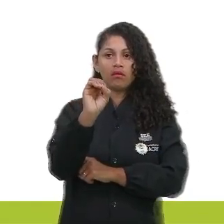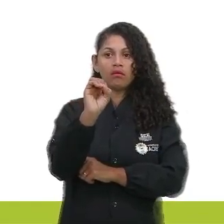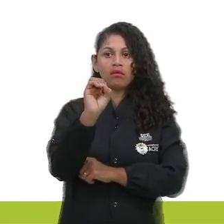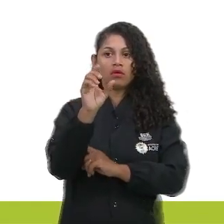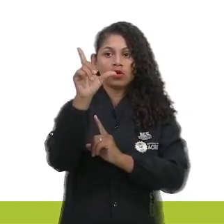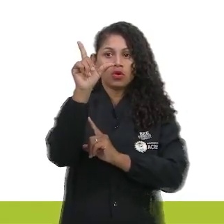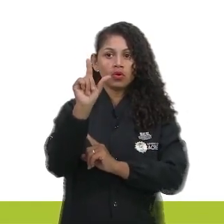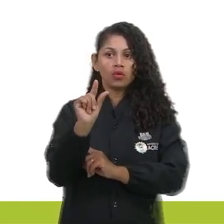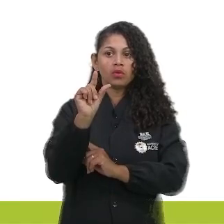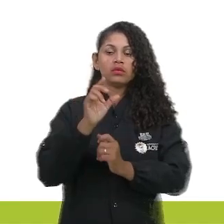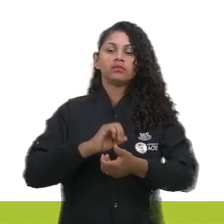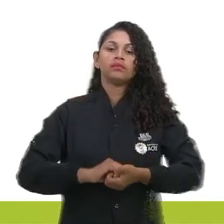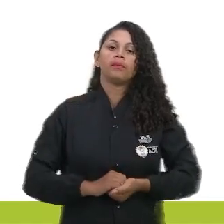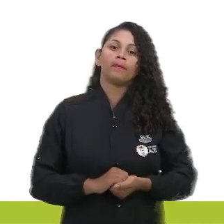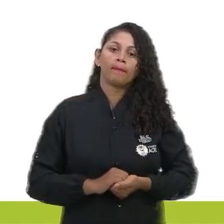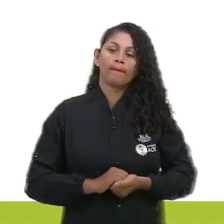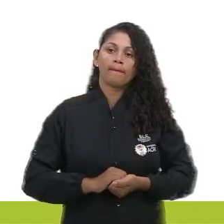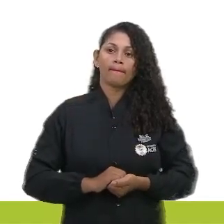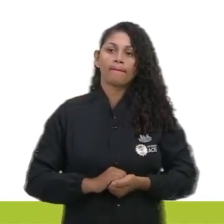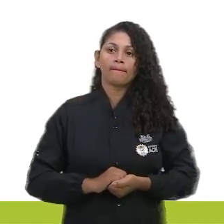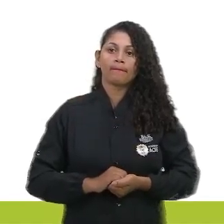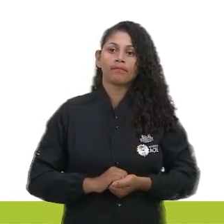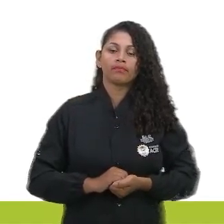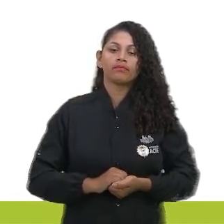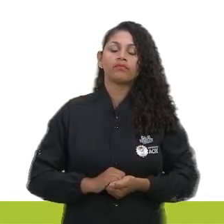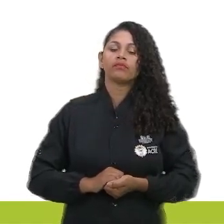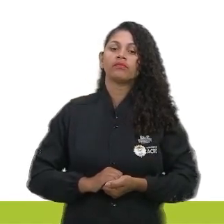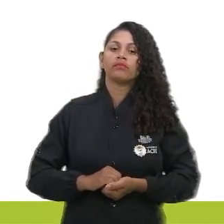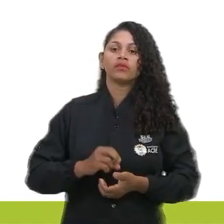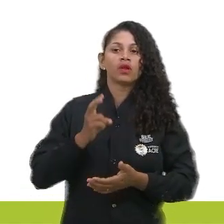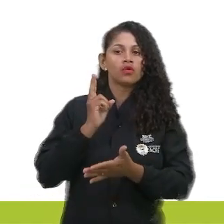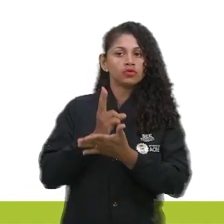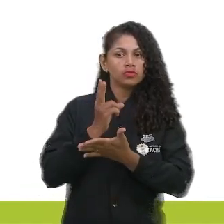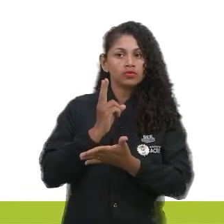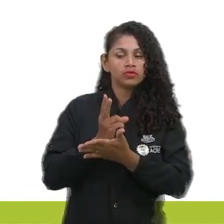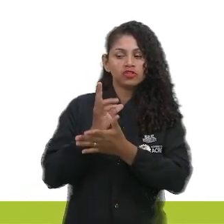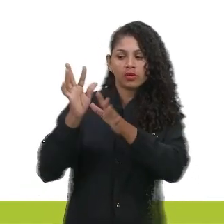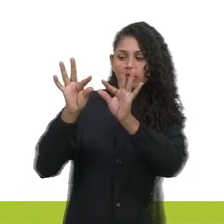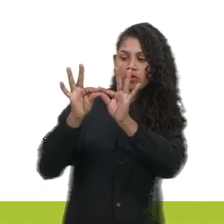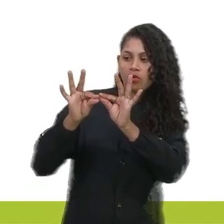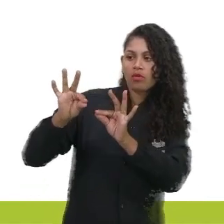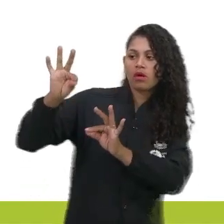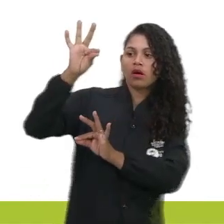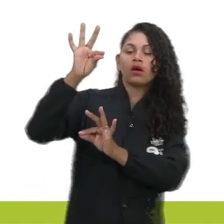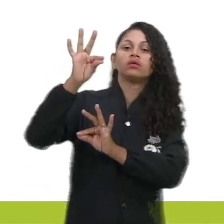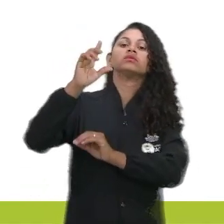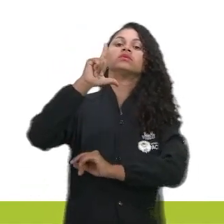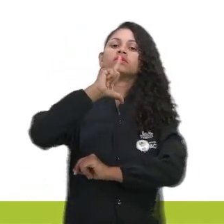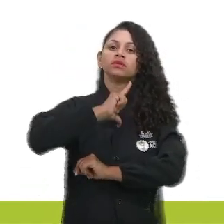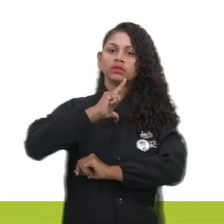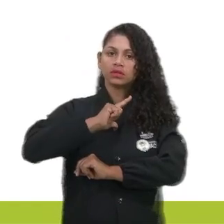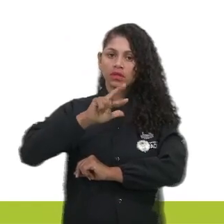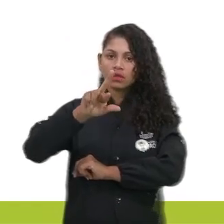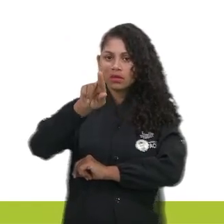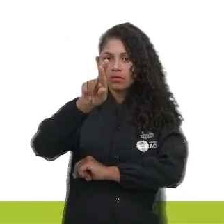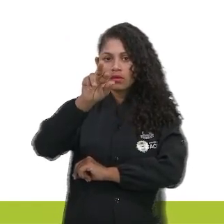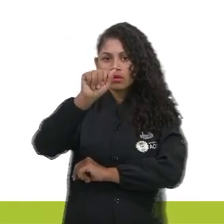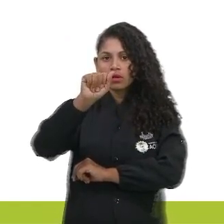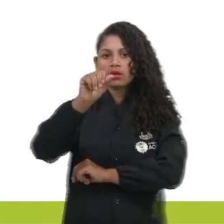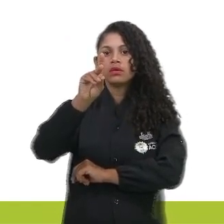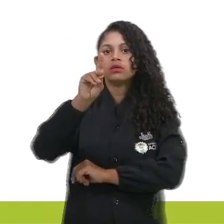encurtada para rádio. Então, todo arco de circunferência tem a unidade radiano. E o arco que mede